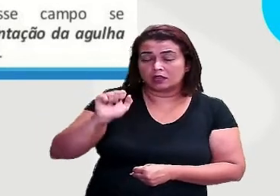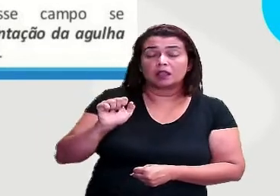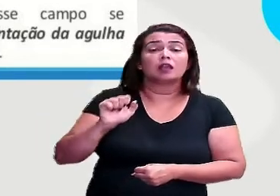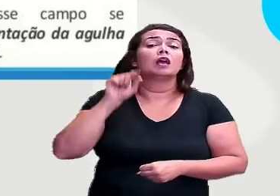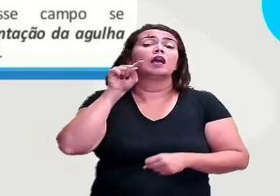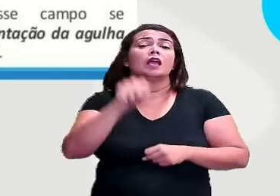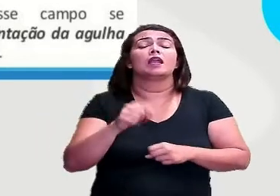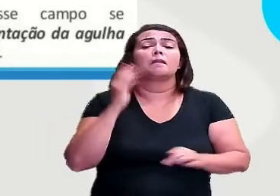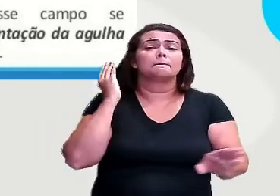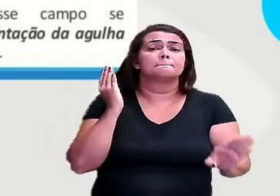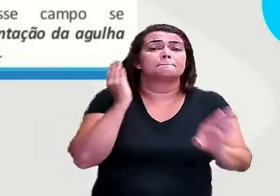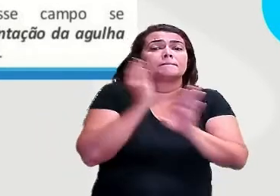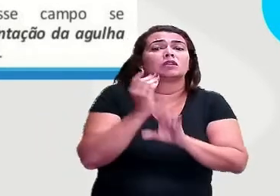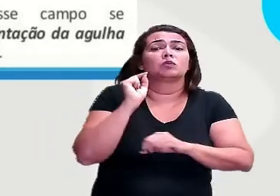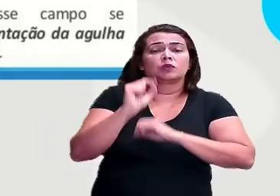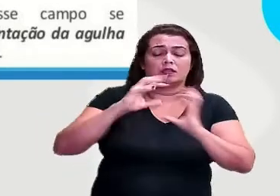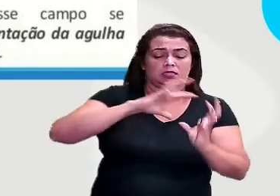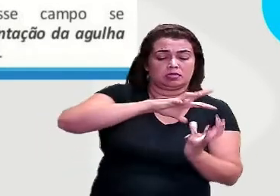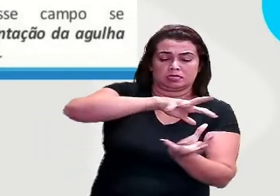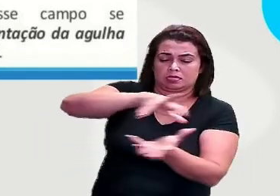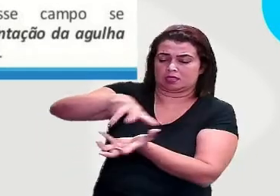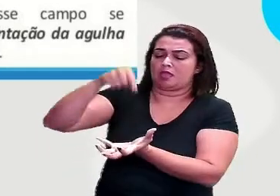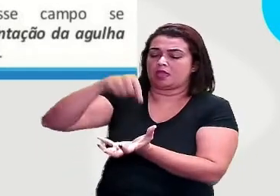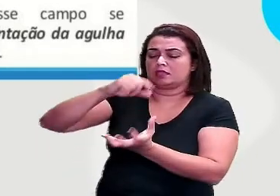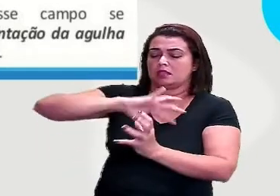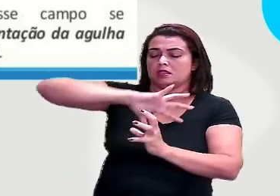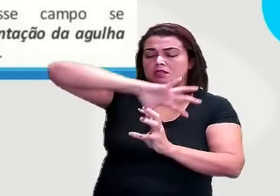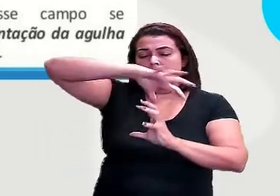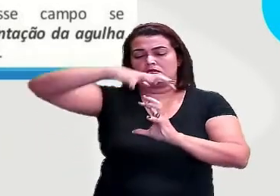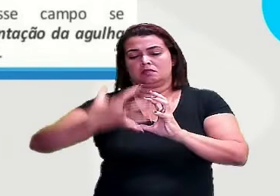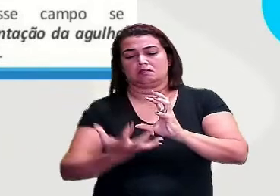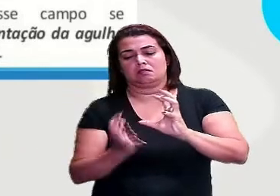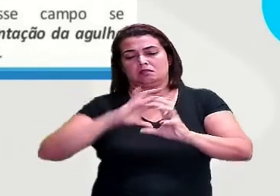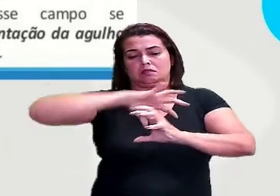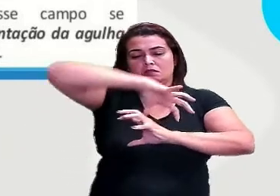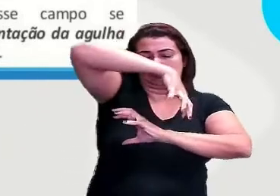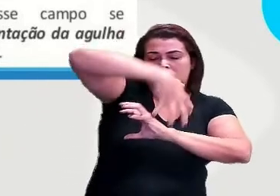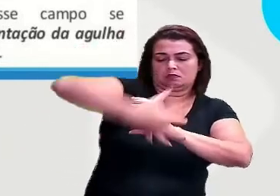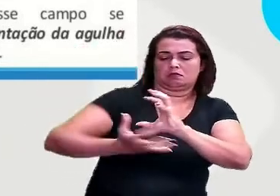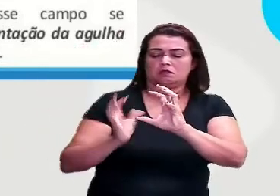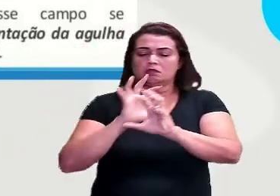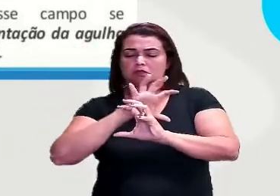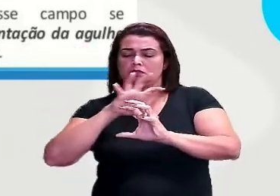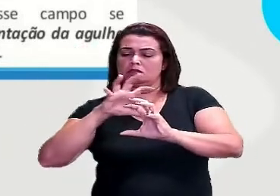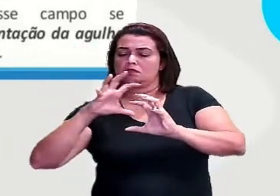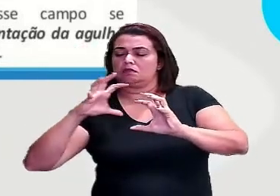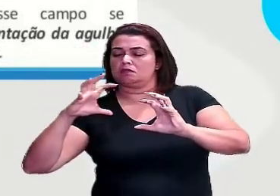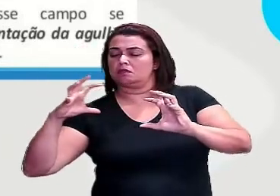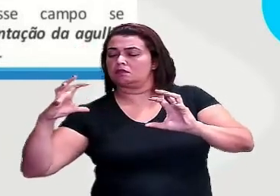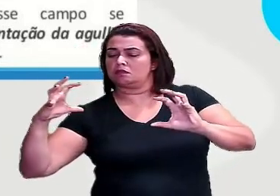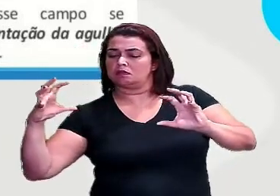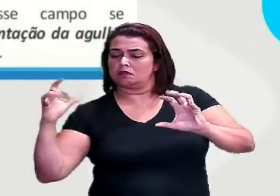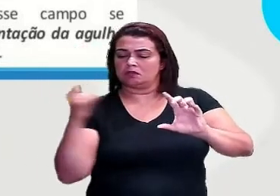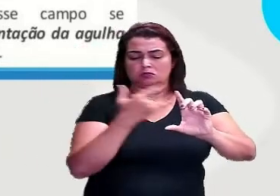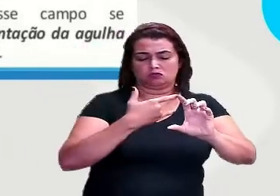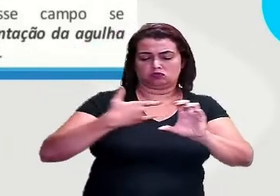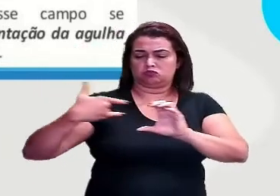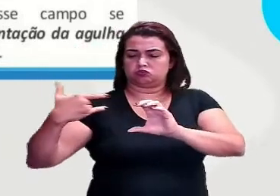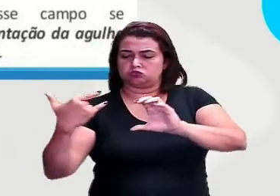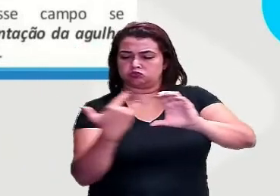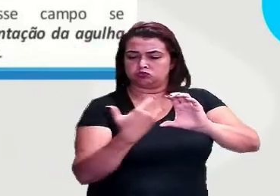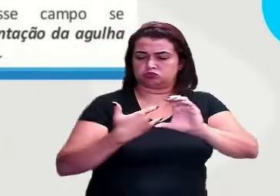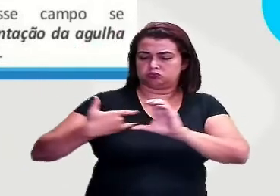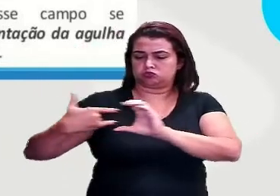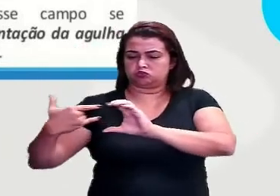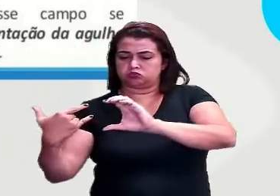magnéticos, cada qual na vizinhança de um polo geográfico. Chama-se campo magnético terrestre ao campo magnético que existe ao redor